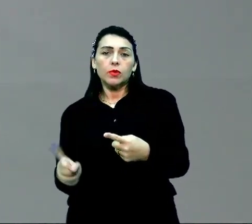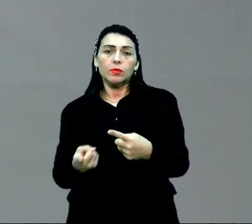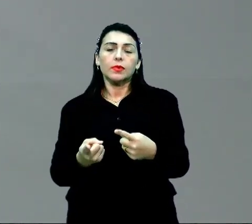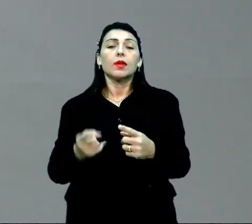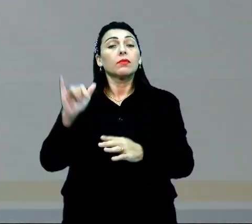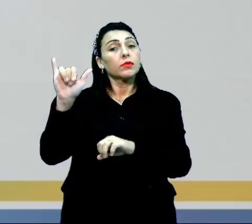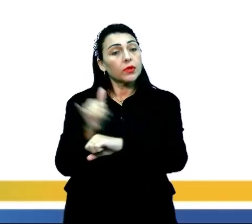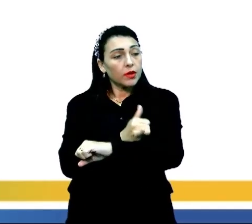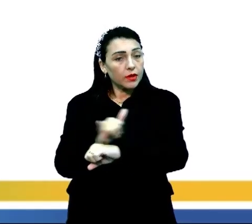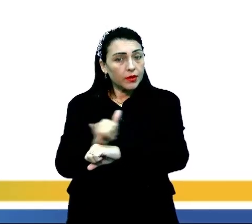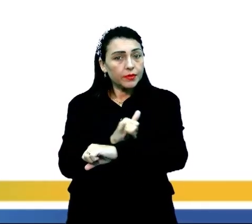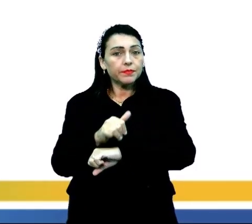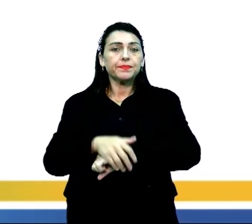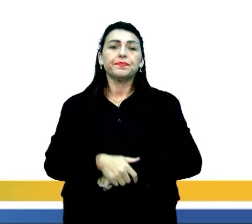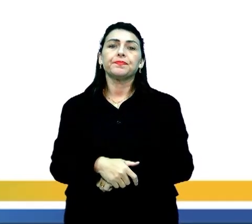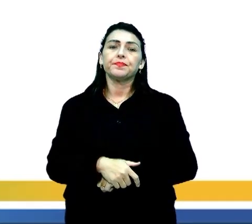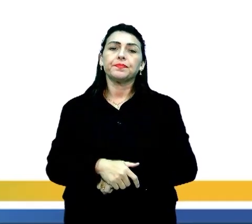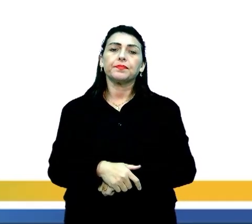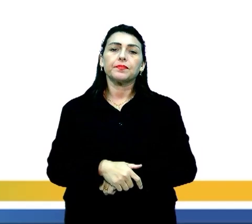das estratégias.